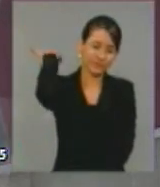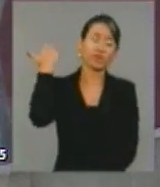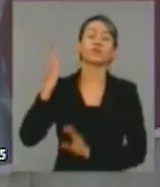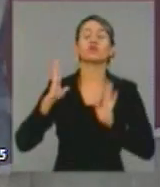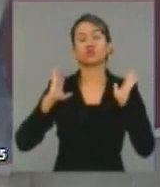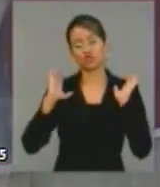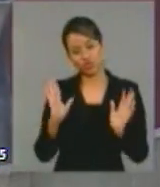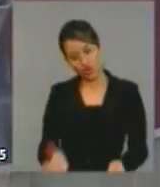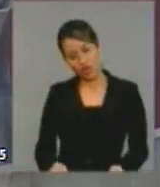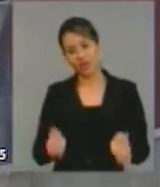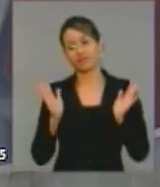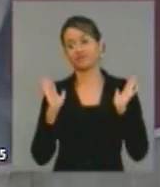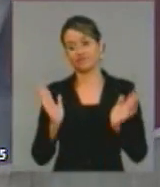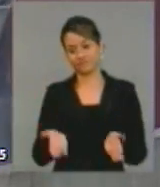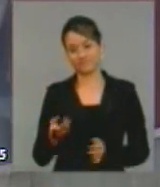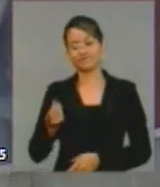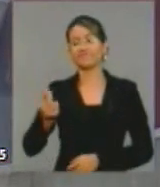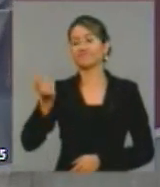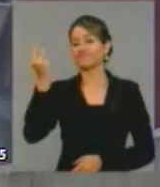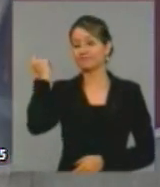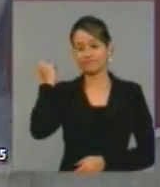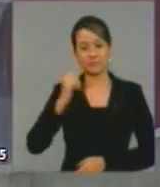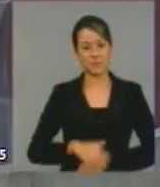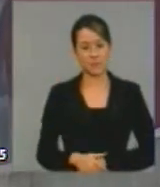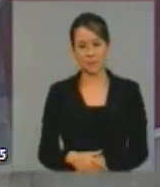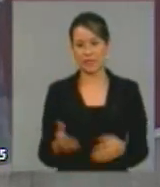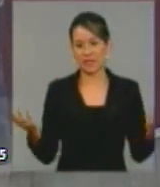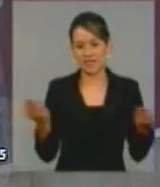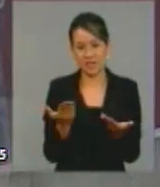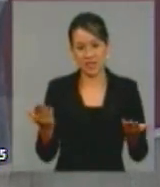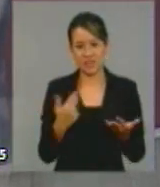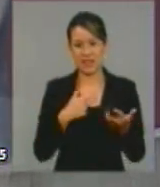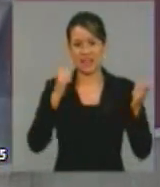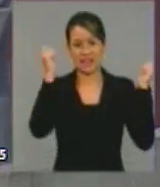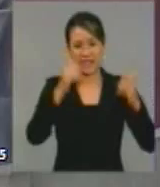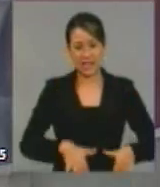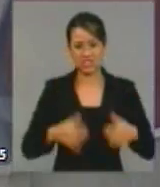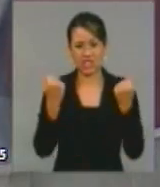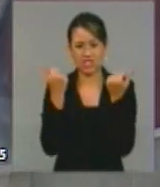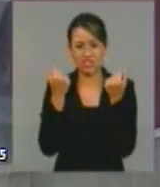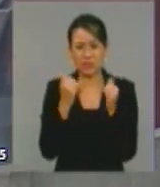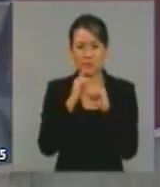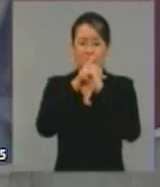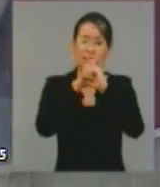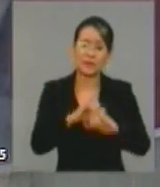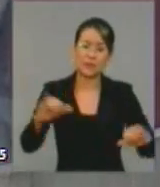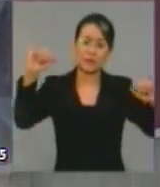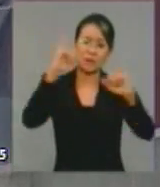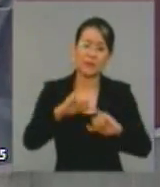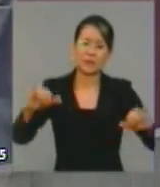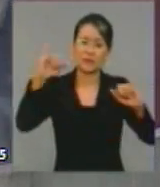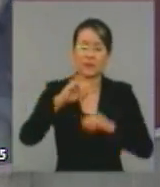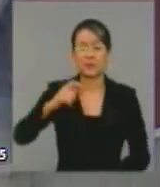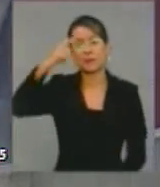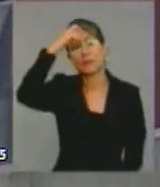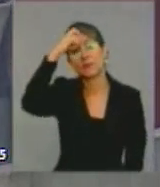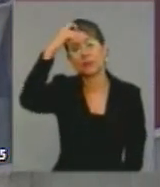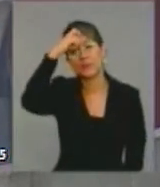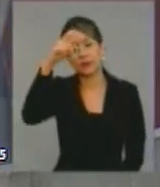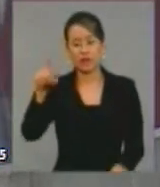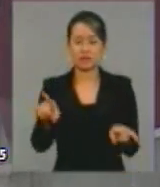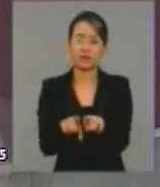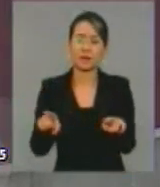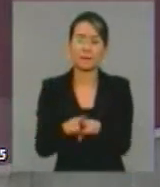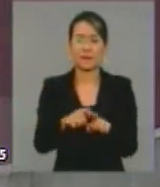dizia há muito tempo, não adianta gastar dinheiro do povo para trazer investimentos econômicos que